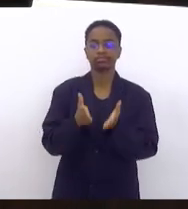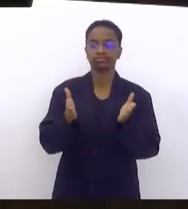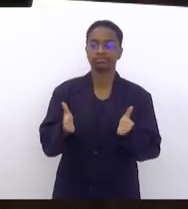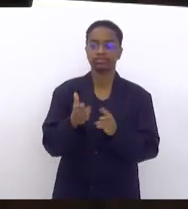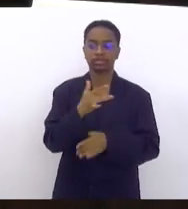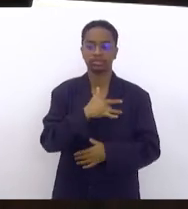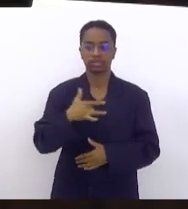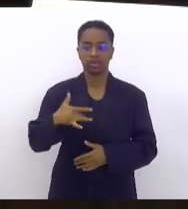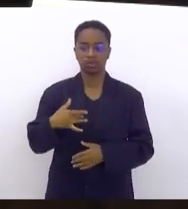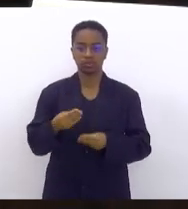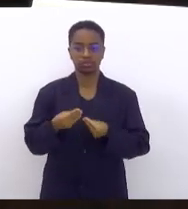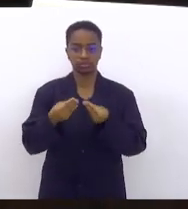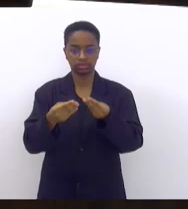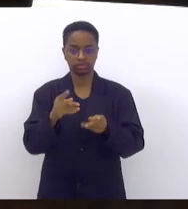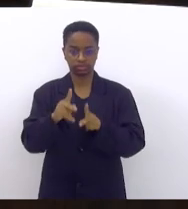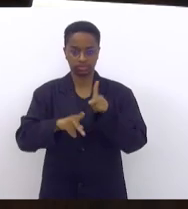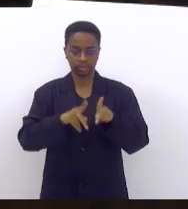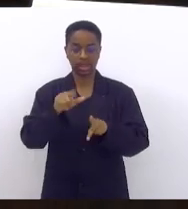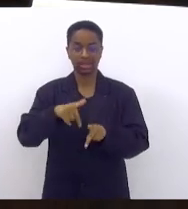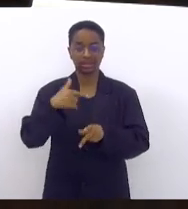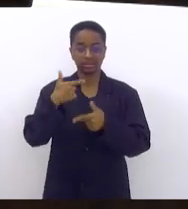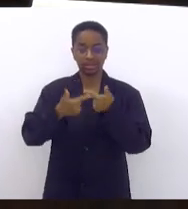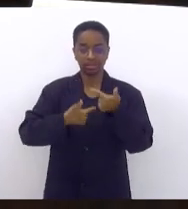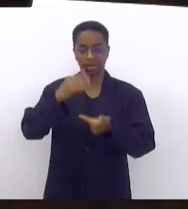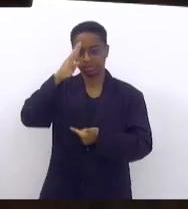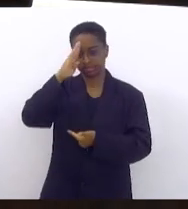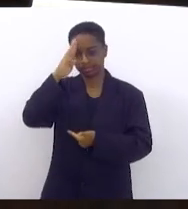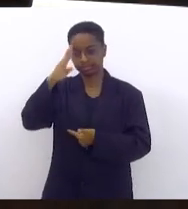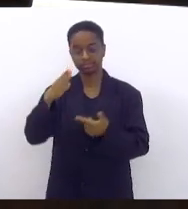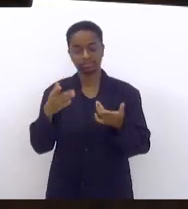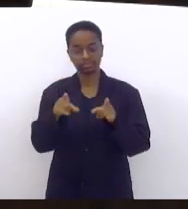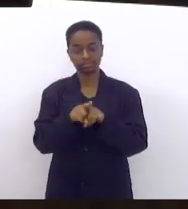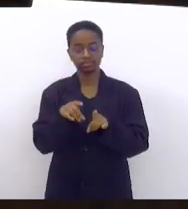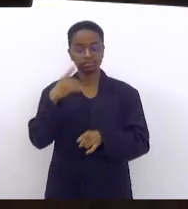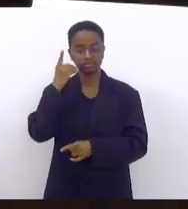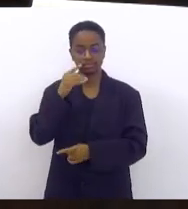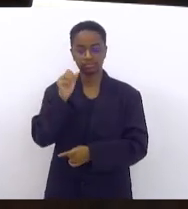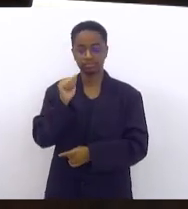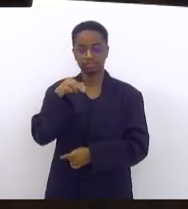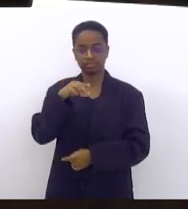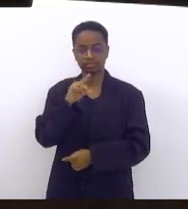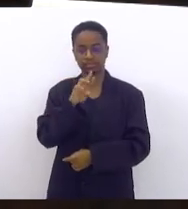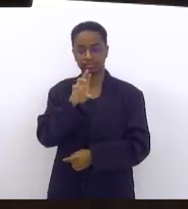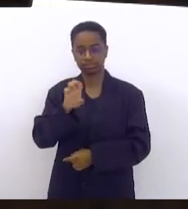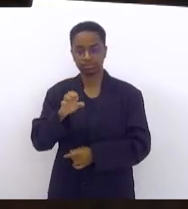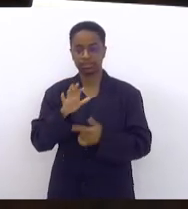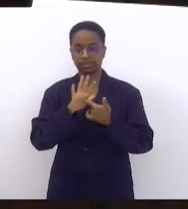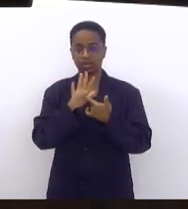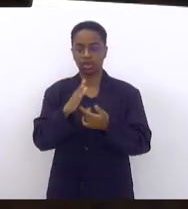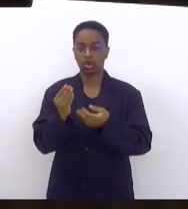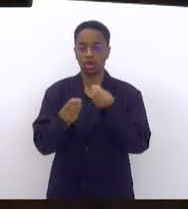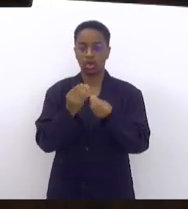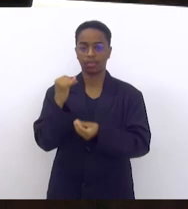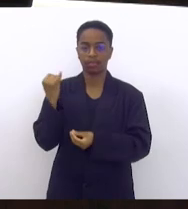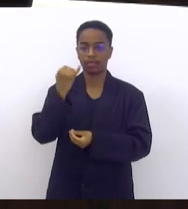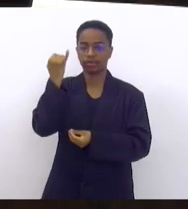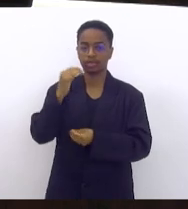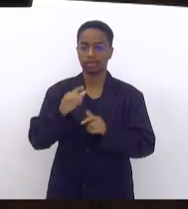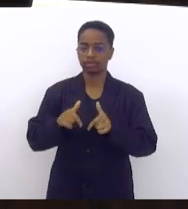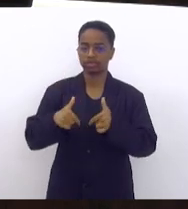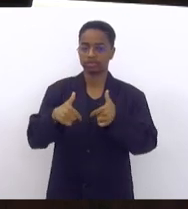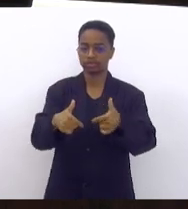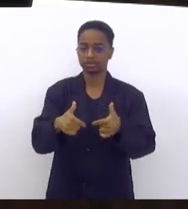população. Isso é um trabalho fundamental. O deputado André também destacou a importância dessa atividade casa a casa.